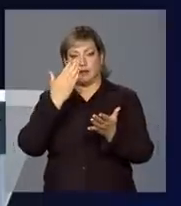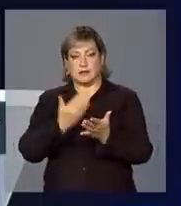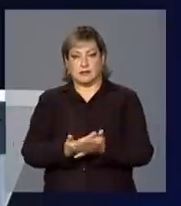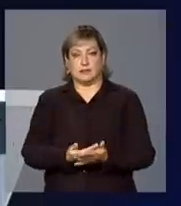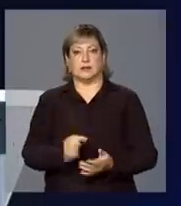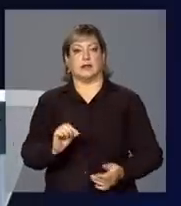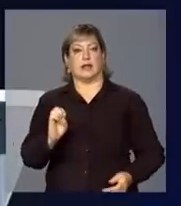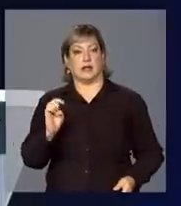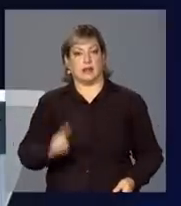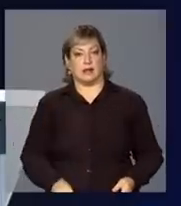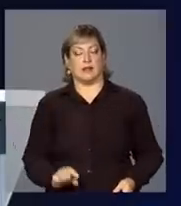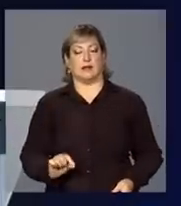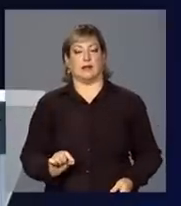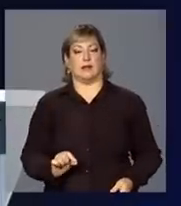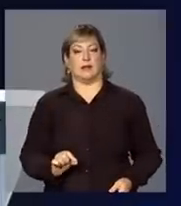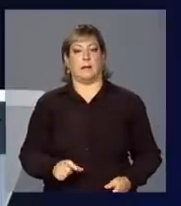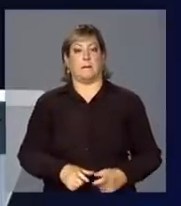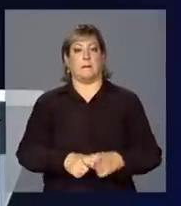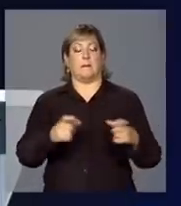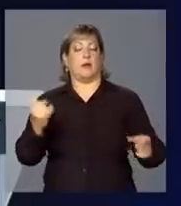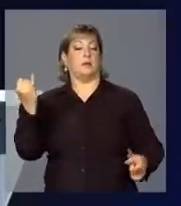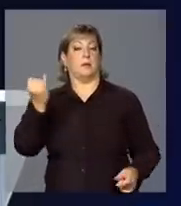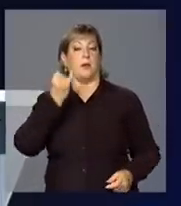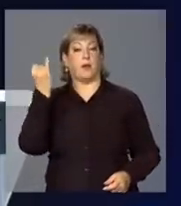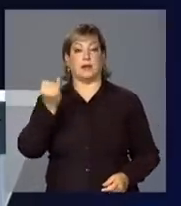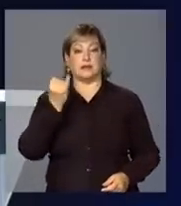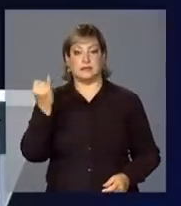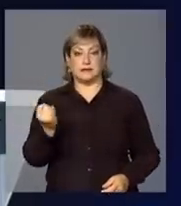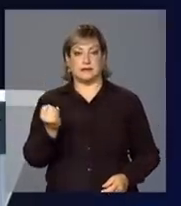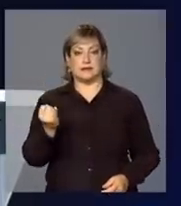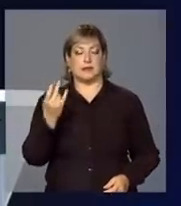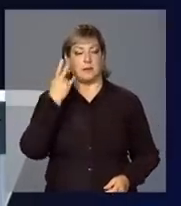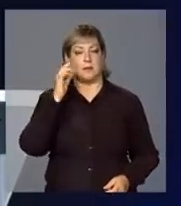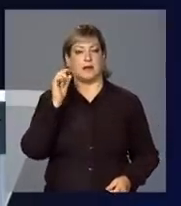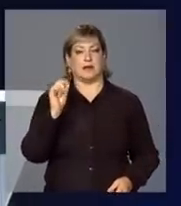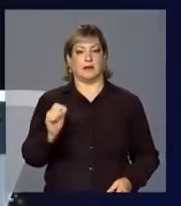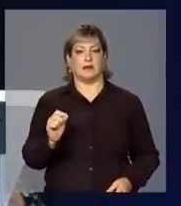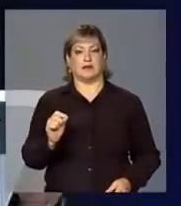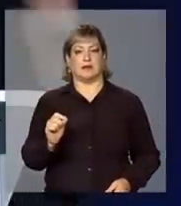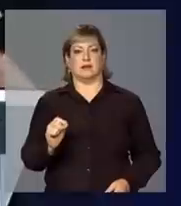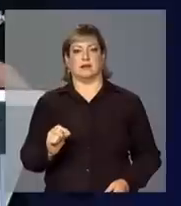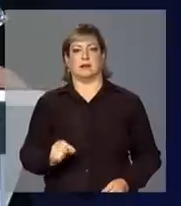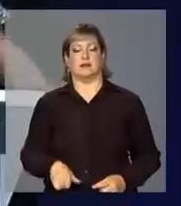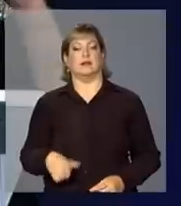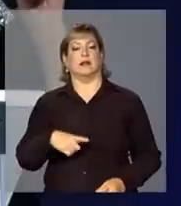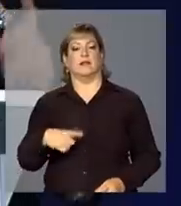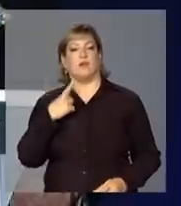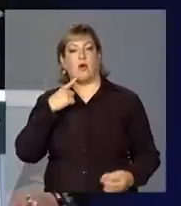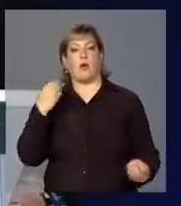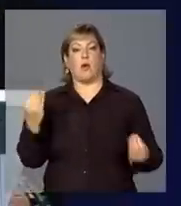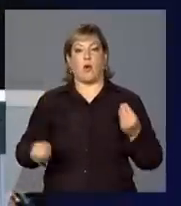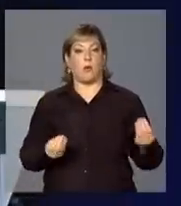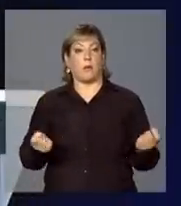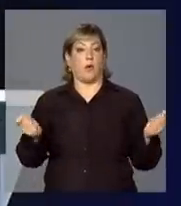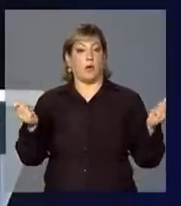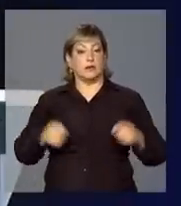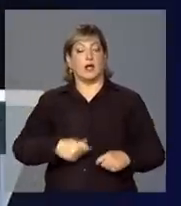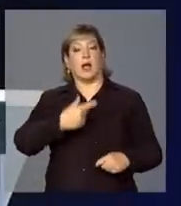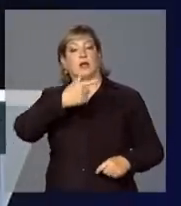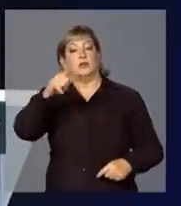é da maior importância, para não dizer que é a condição para as outras